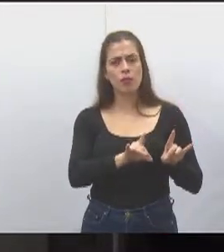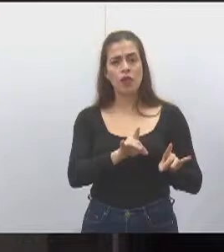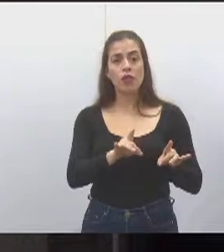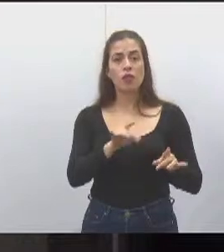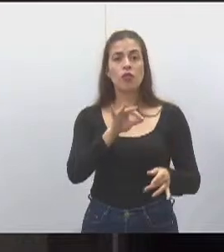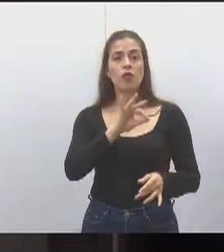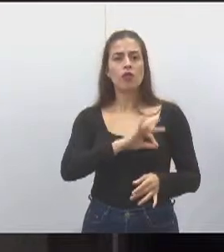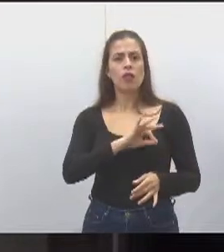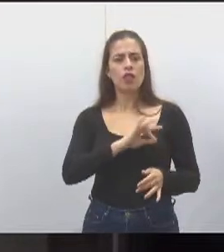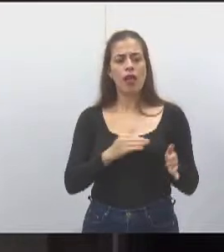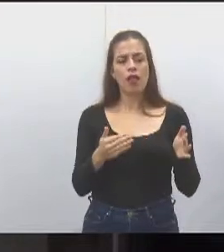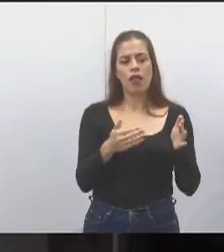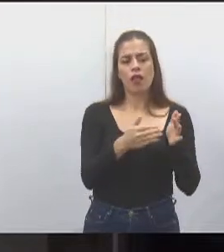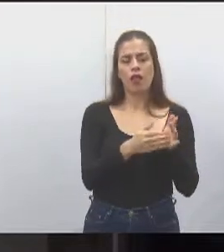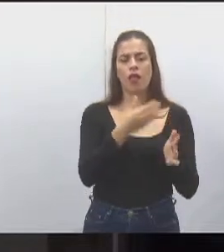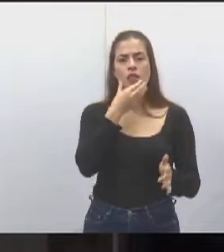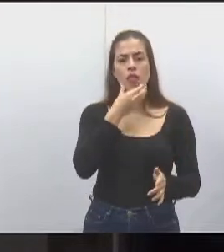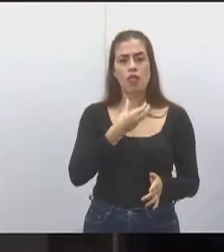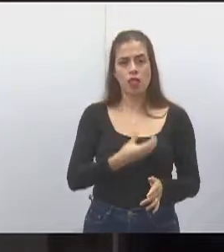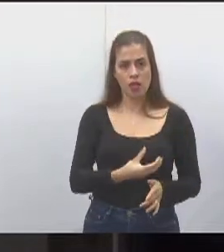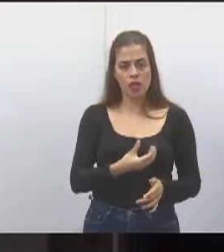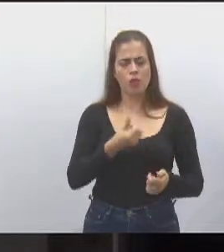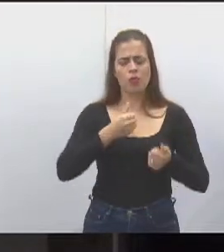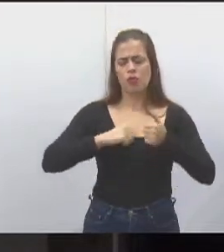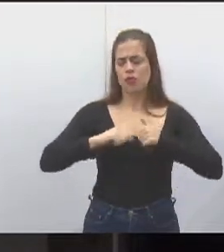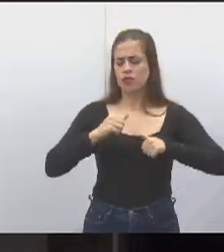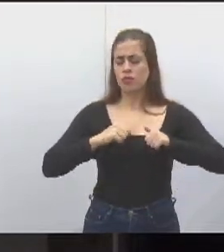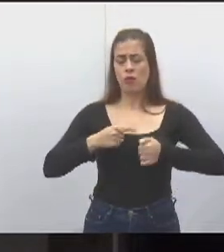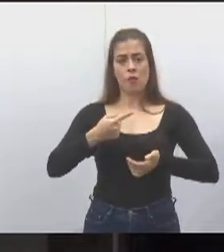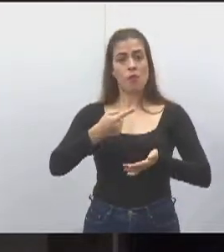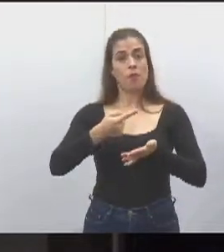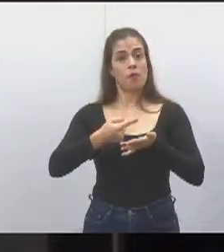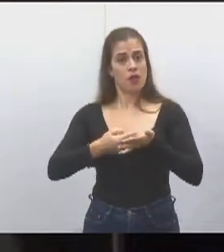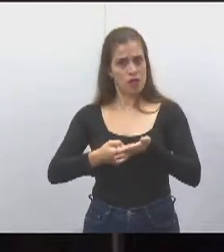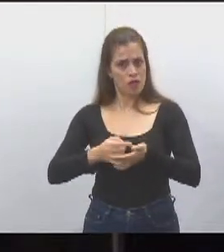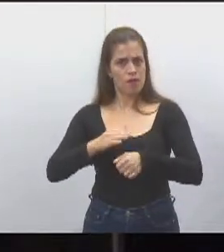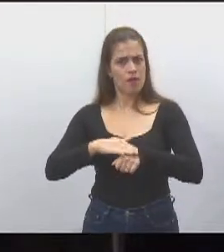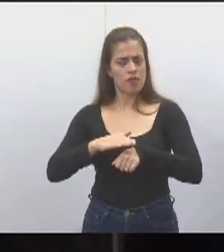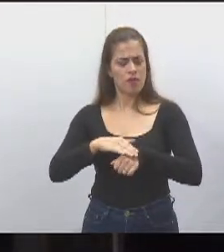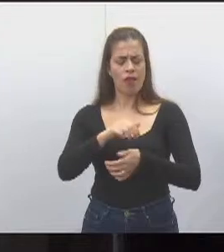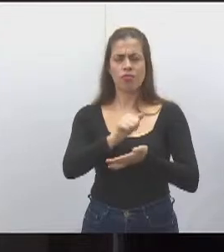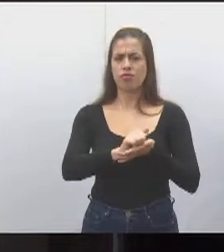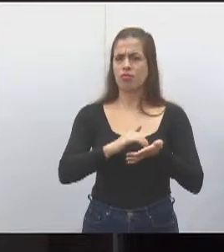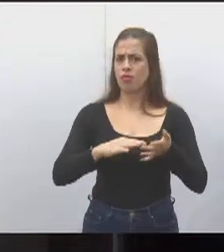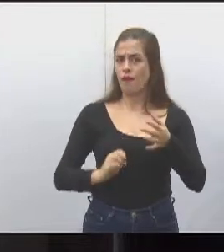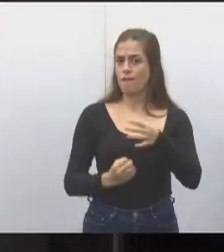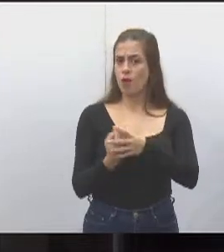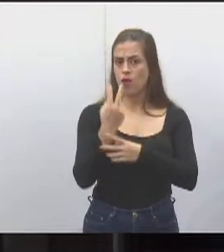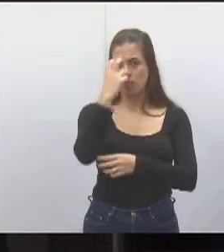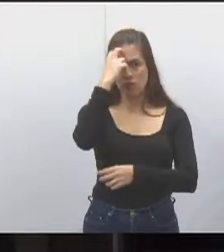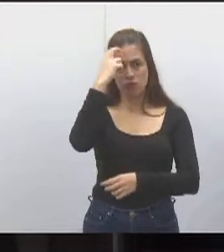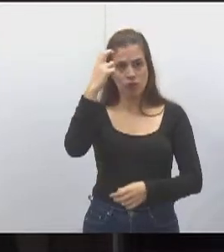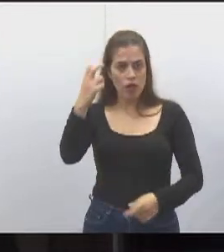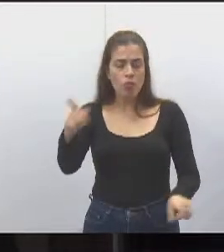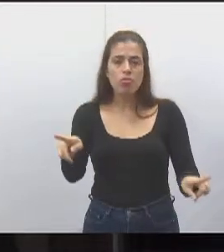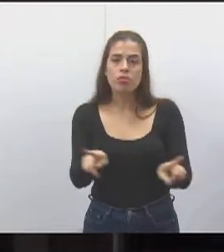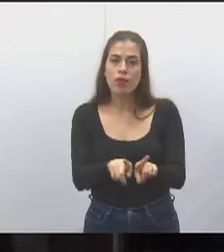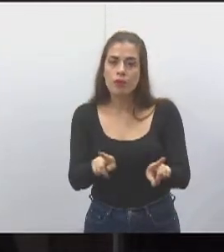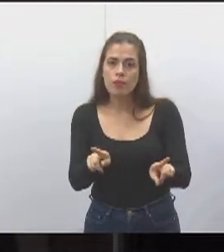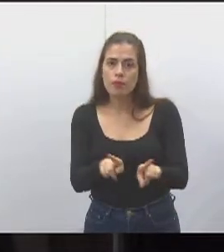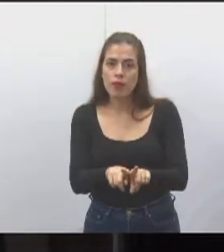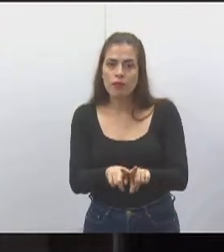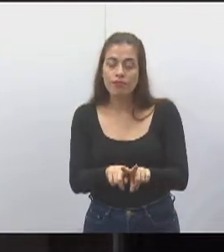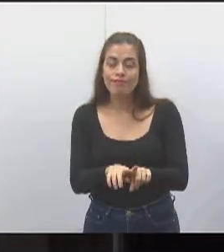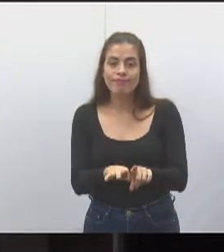até dezembro, os artistas que tinham se comprometido em fazer algumas atividades na Fundação Cultural também vão ter